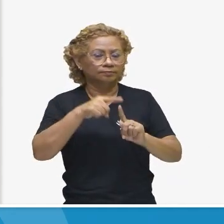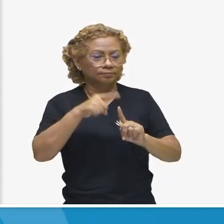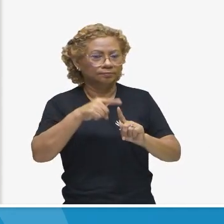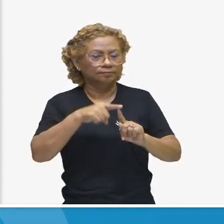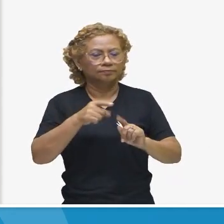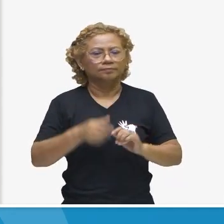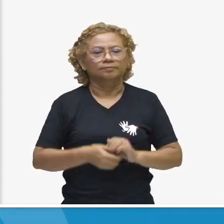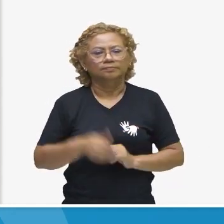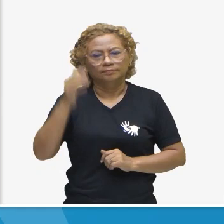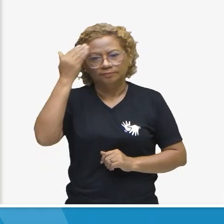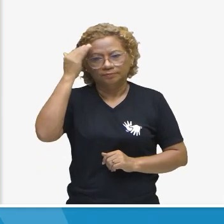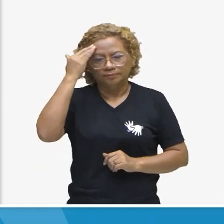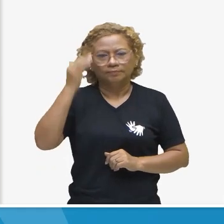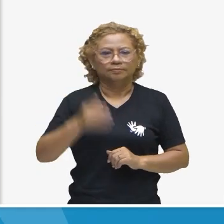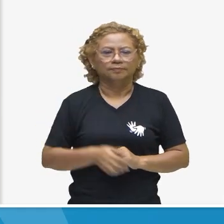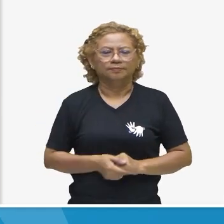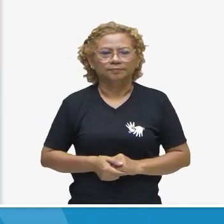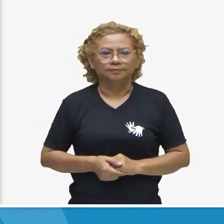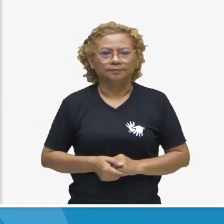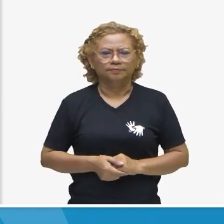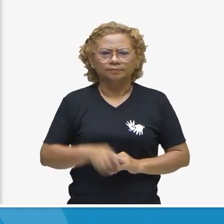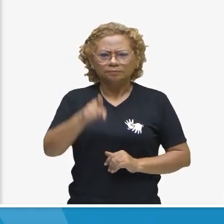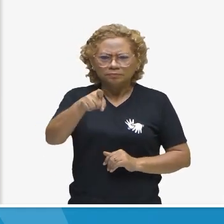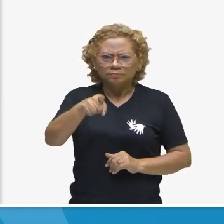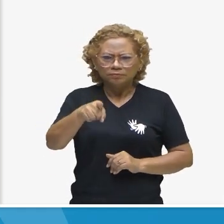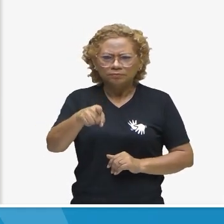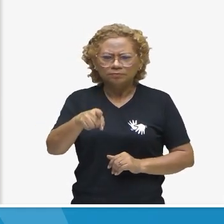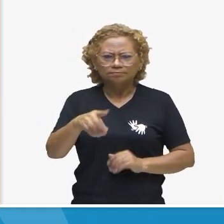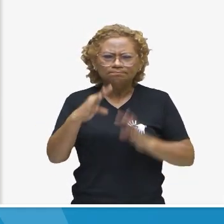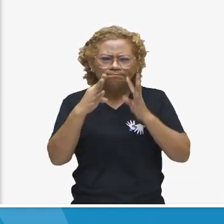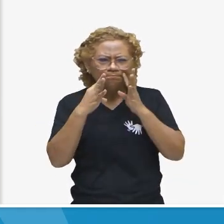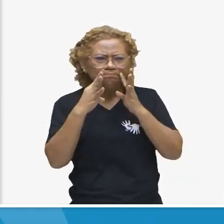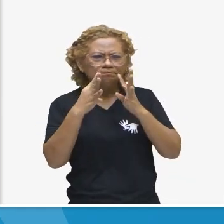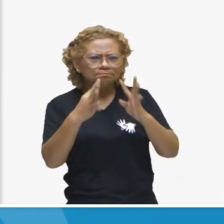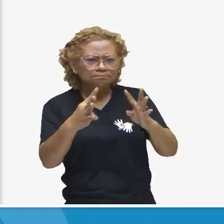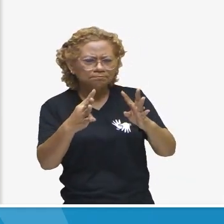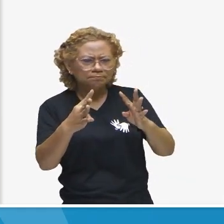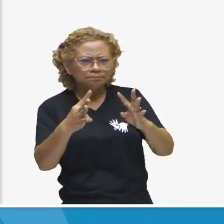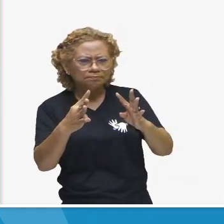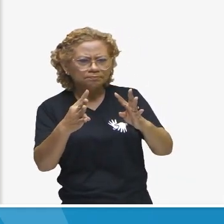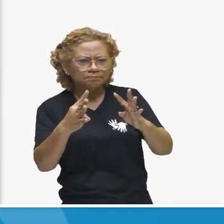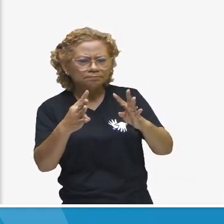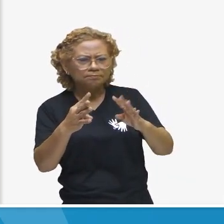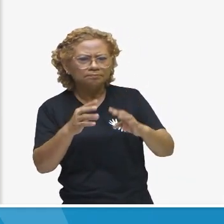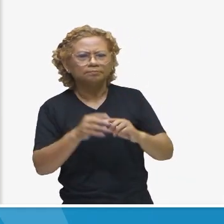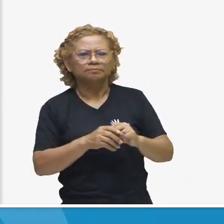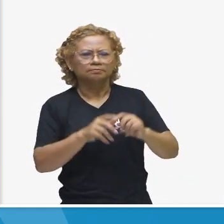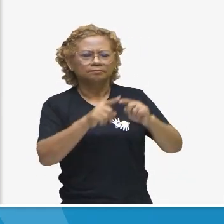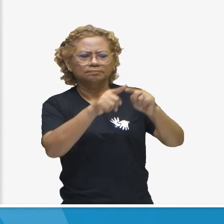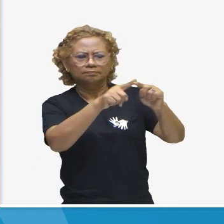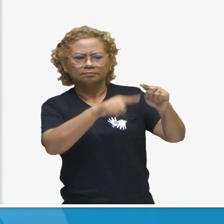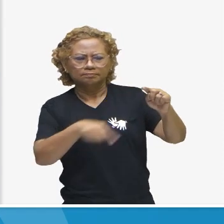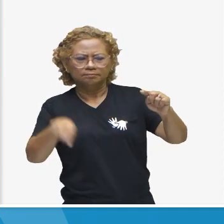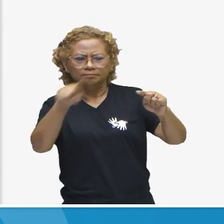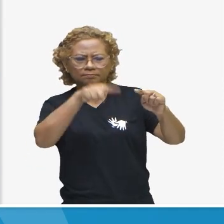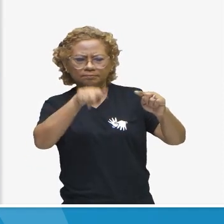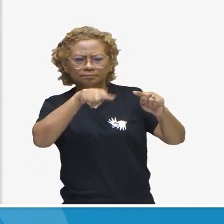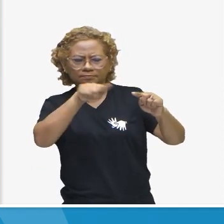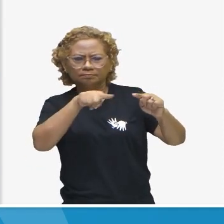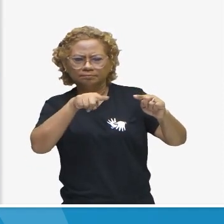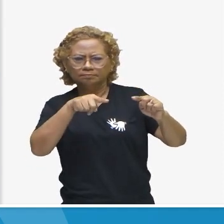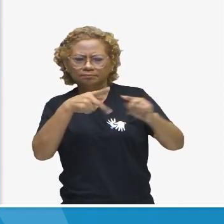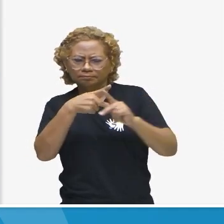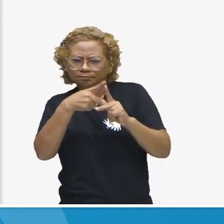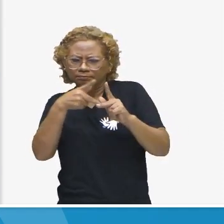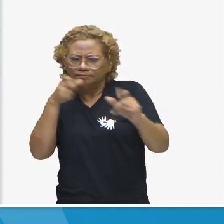gente entender, olha só, como você enxergaria uma flecha vindo em direção a um alvo, por exemplo? Então,